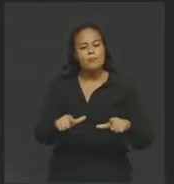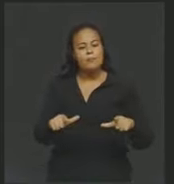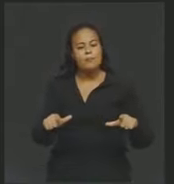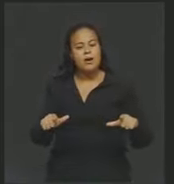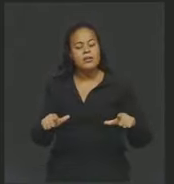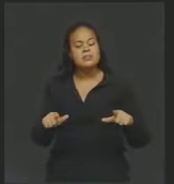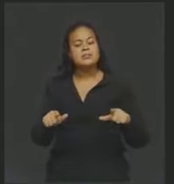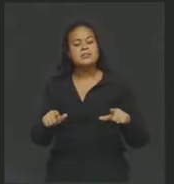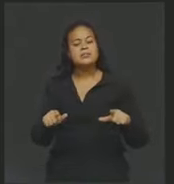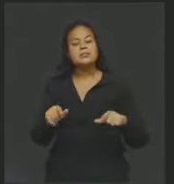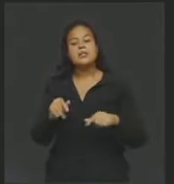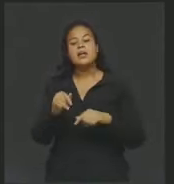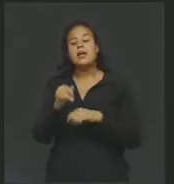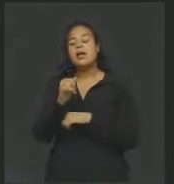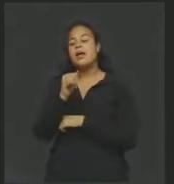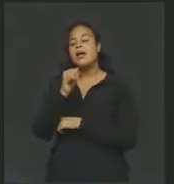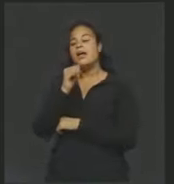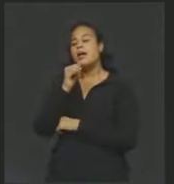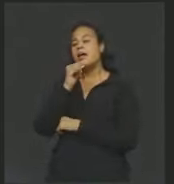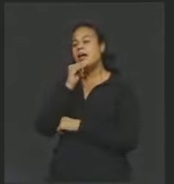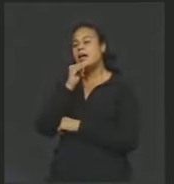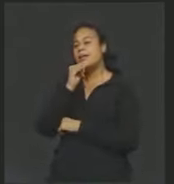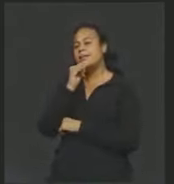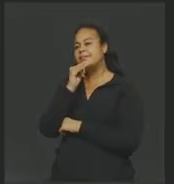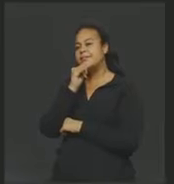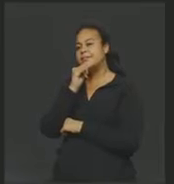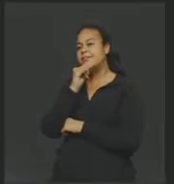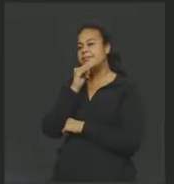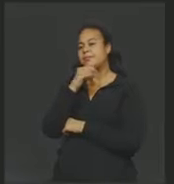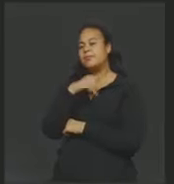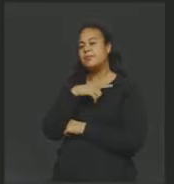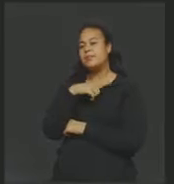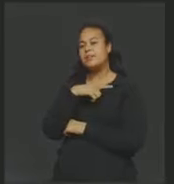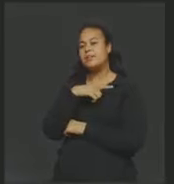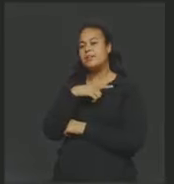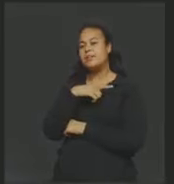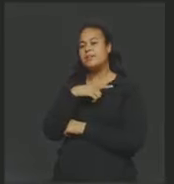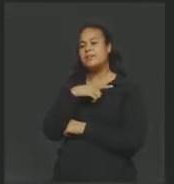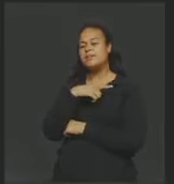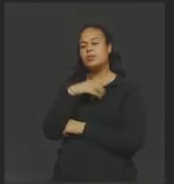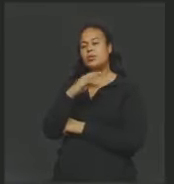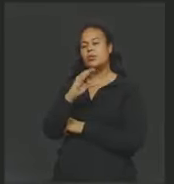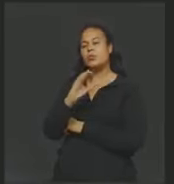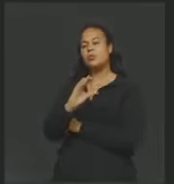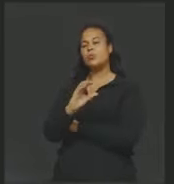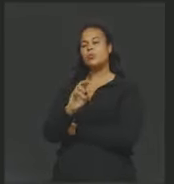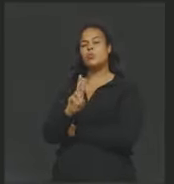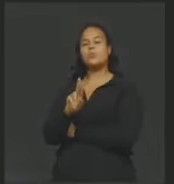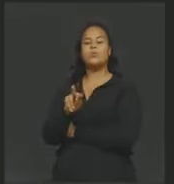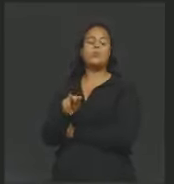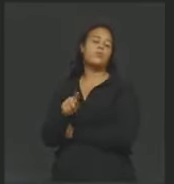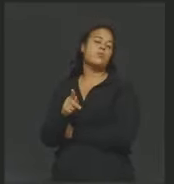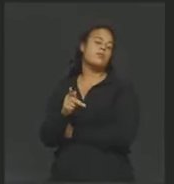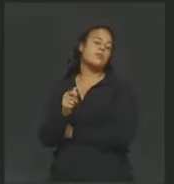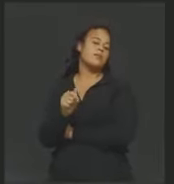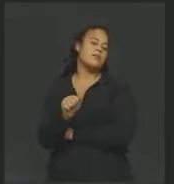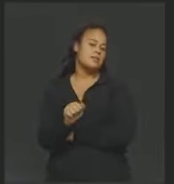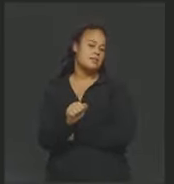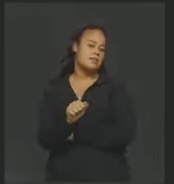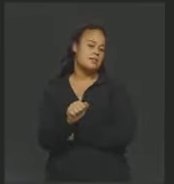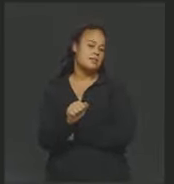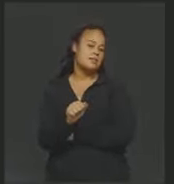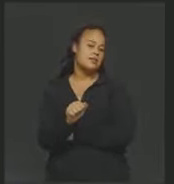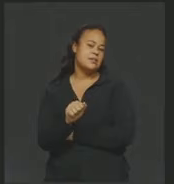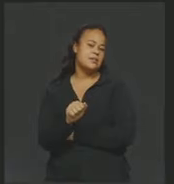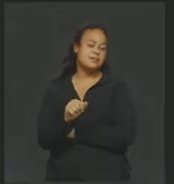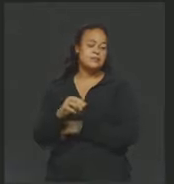pontiagudo. O que nós temos de exemplos aí de cunha, que formam objetos pontiagudos? Nós temos